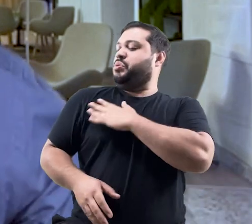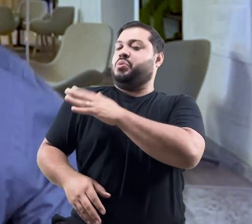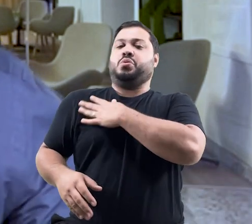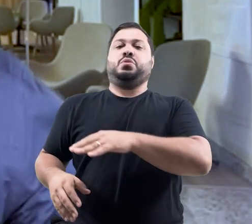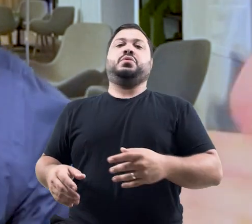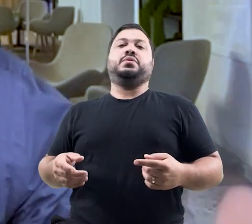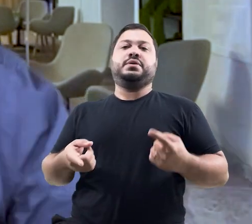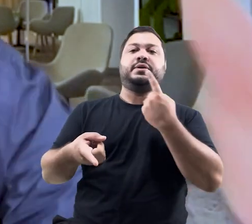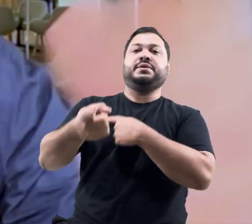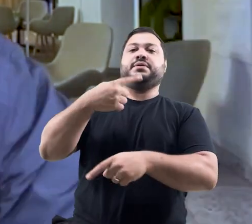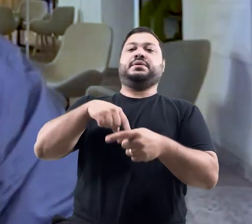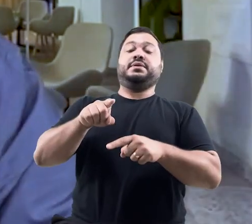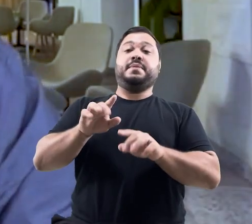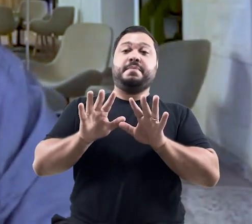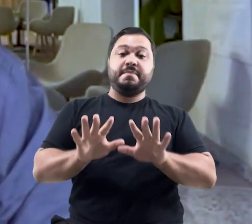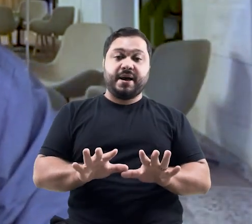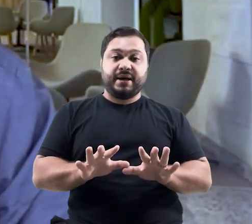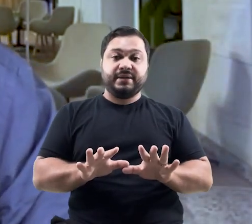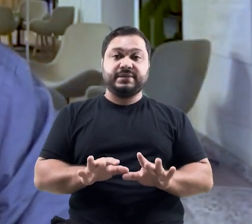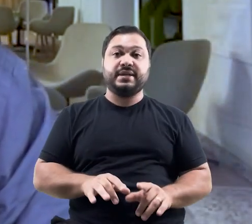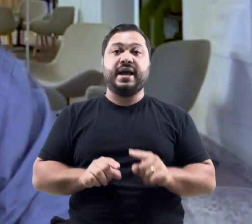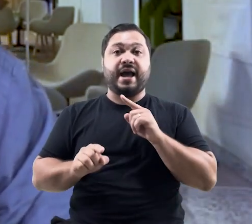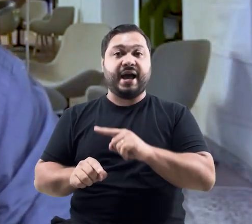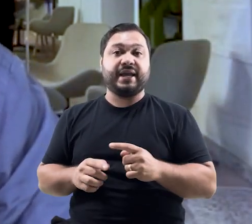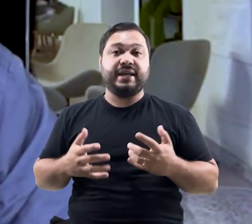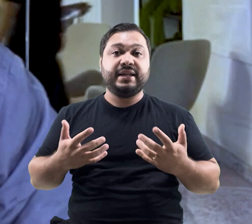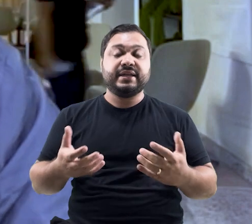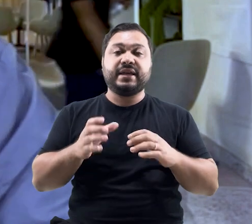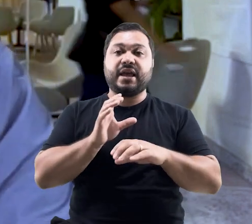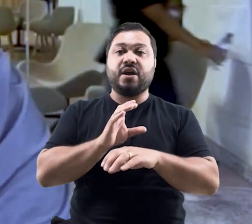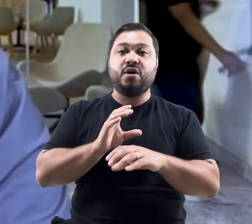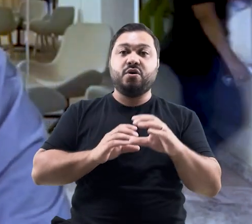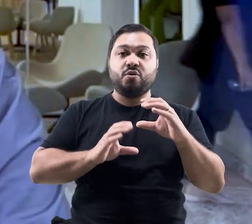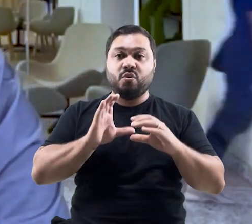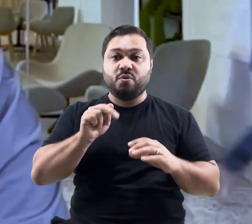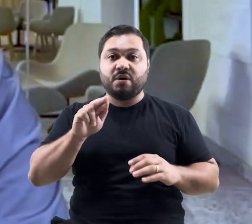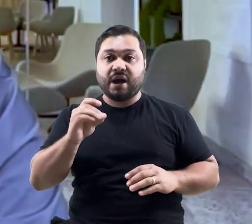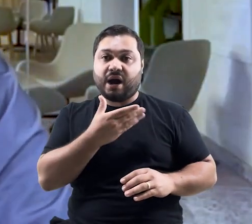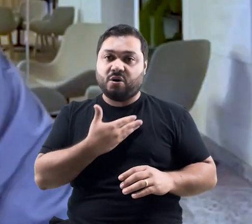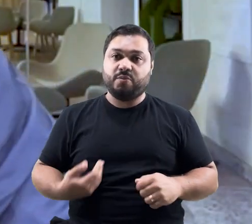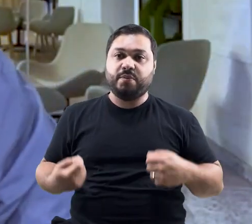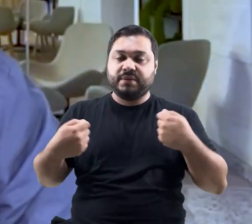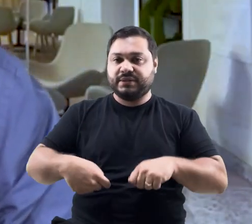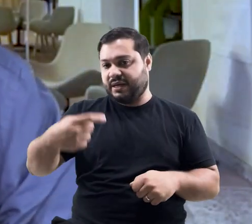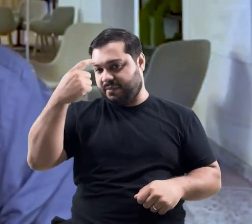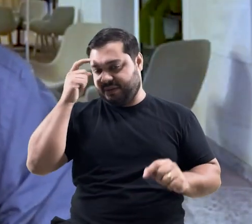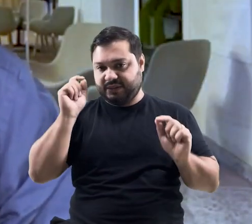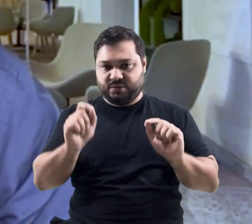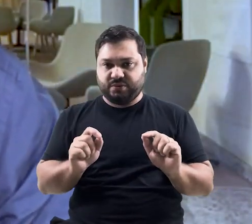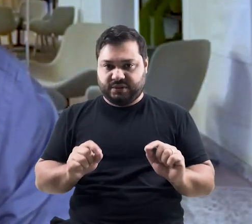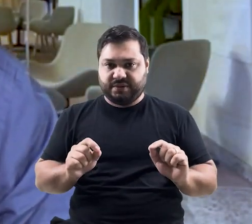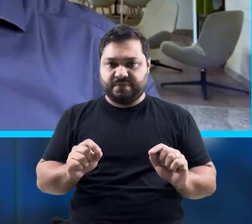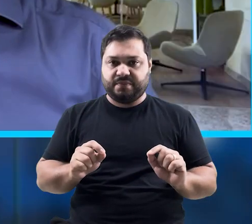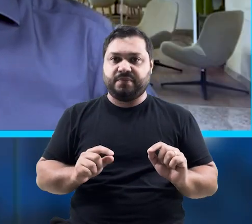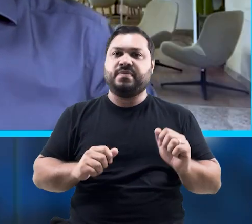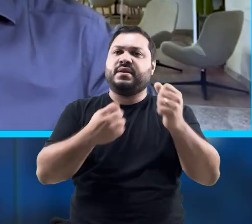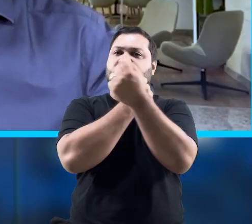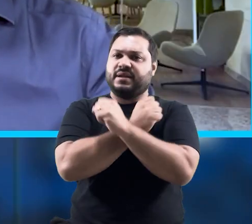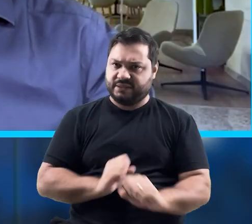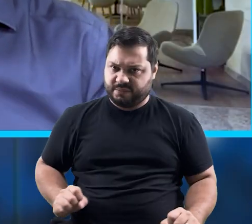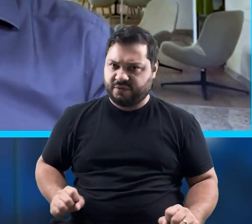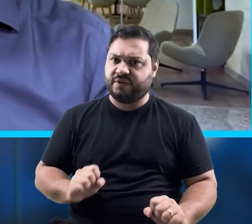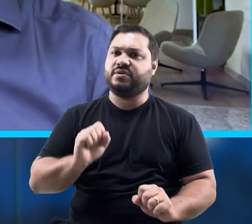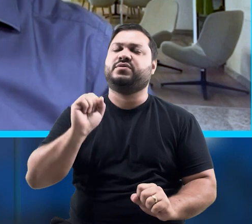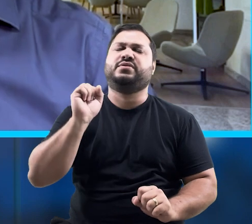sacudir a poeira e dar a volta por cima, porém, aquele que pretende um cargo público tem que colocar na cabeça que